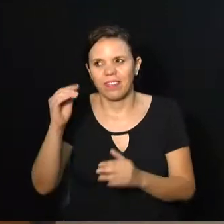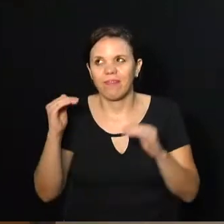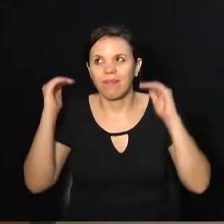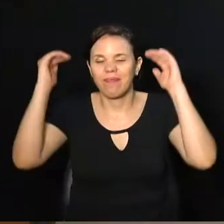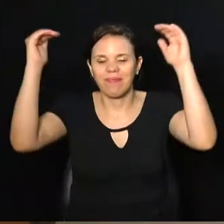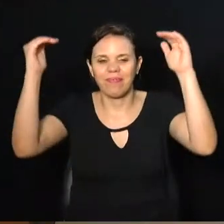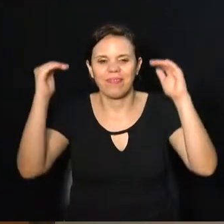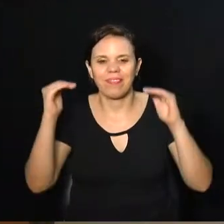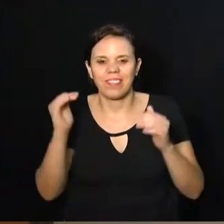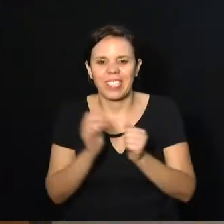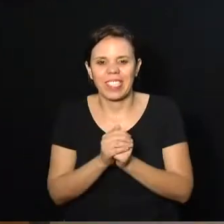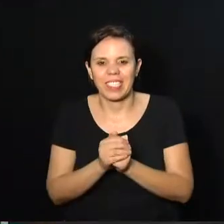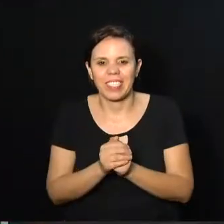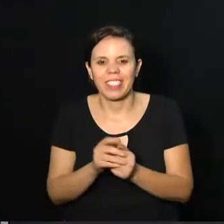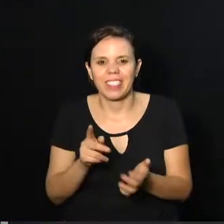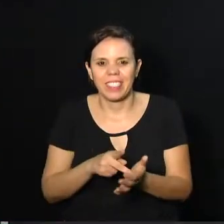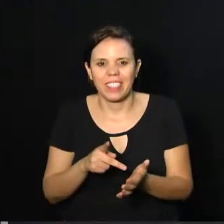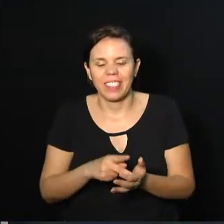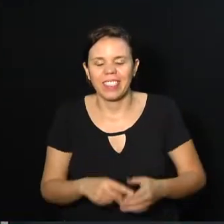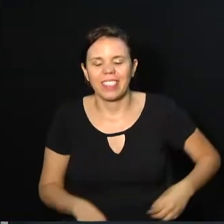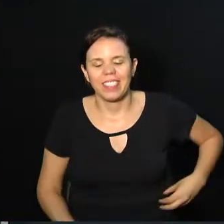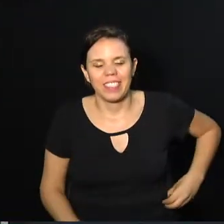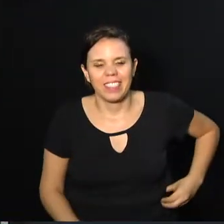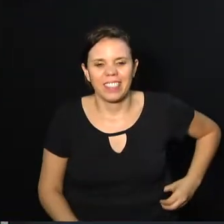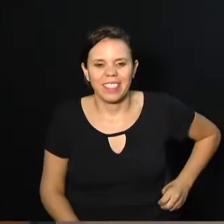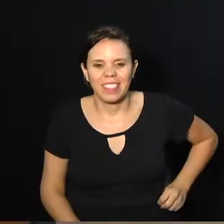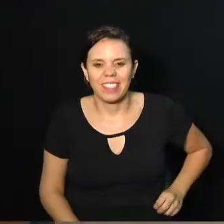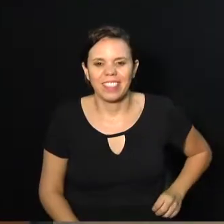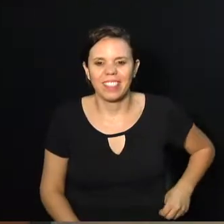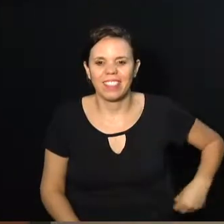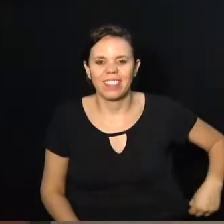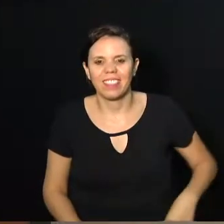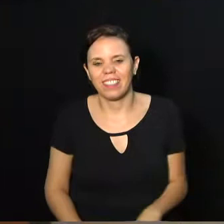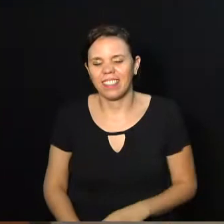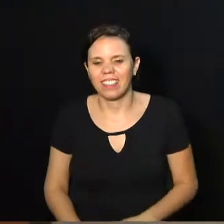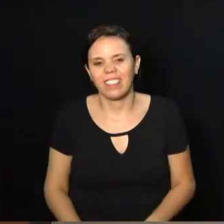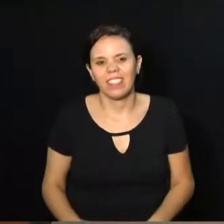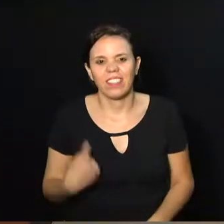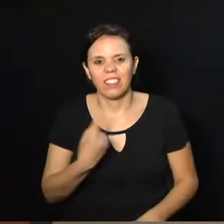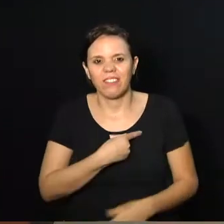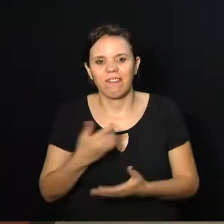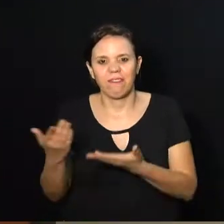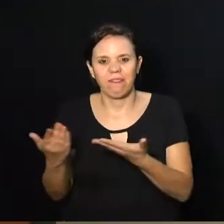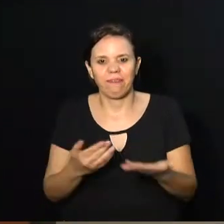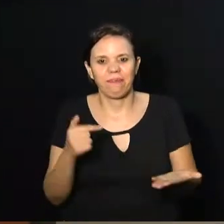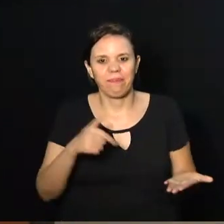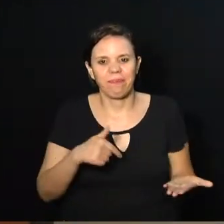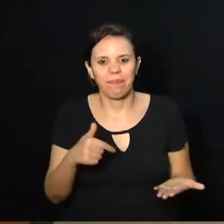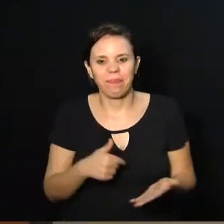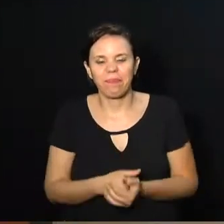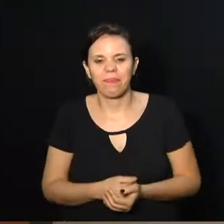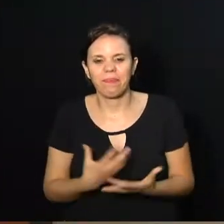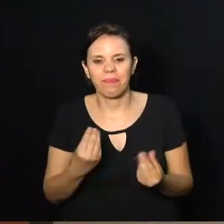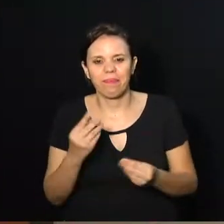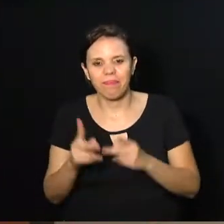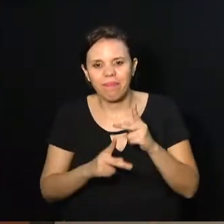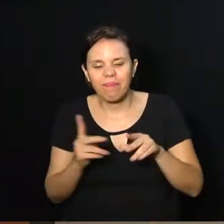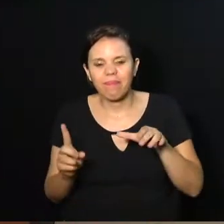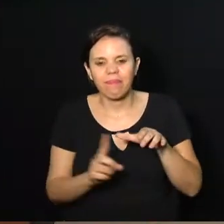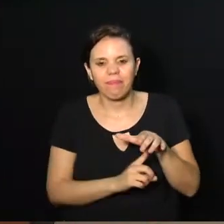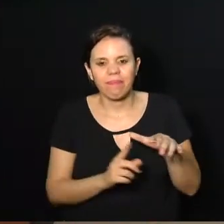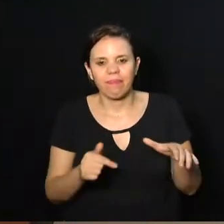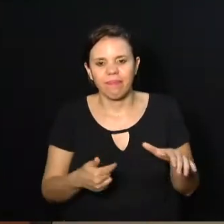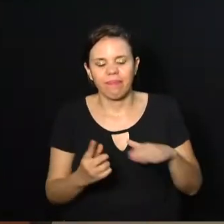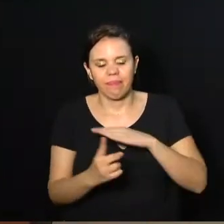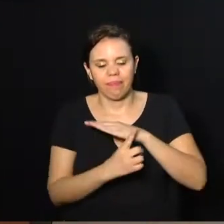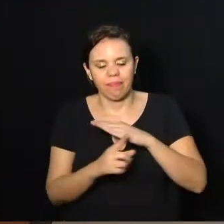É verdade. Nelson, aproveitando o gancho do seu Pedro, nós recebemos bastante pacientes que nós encaminhamos